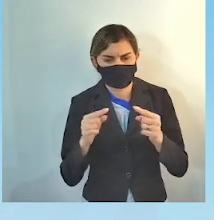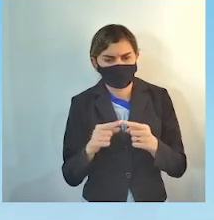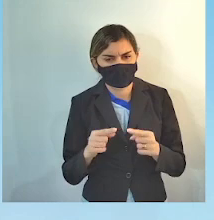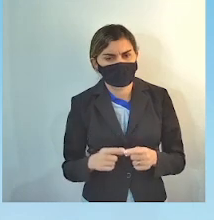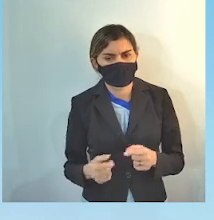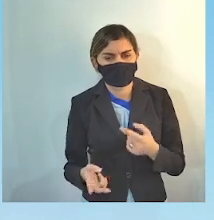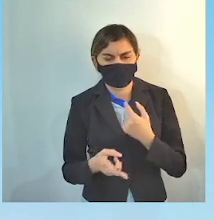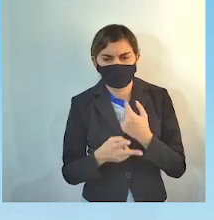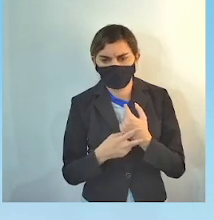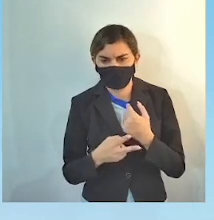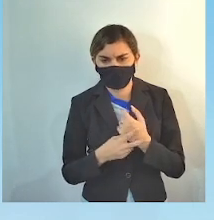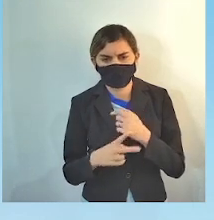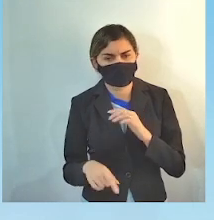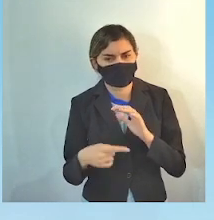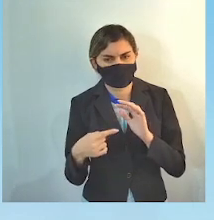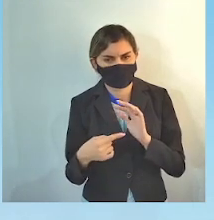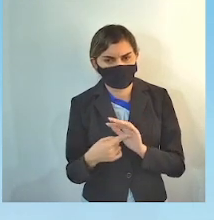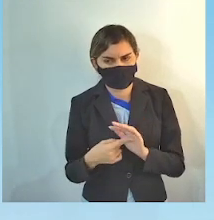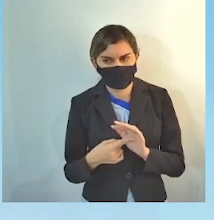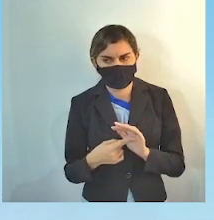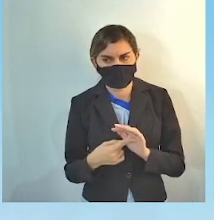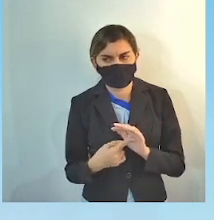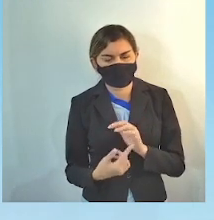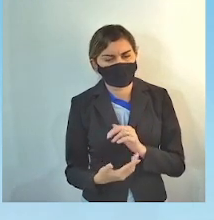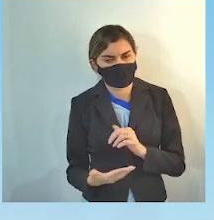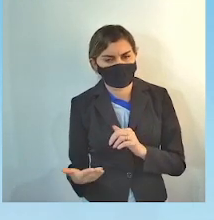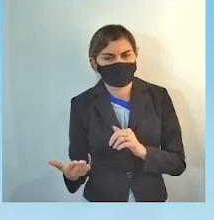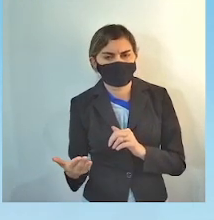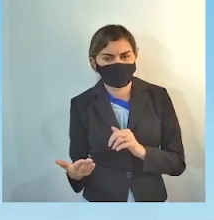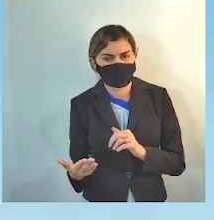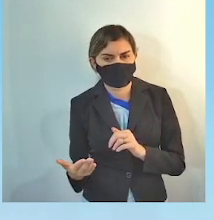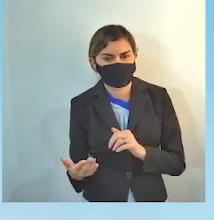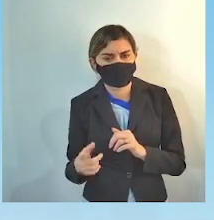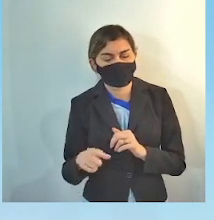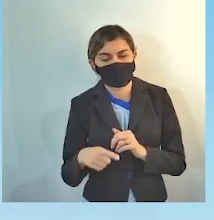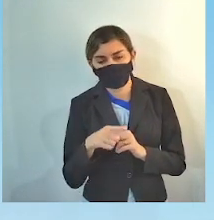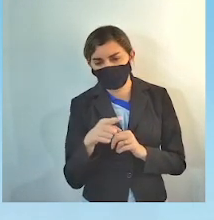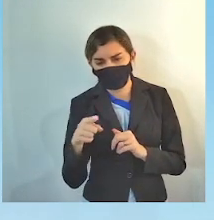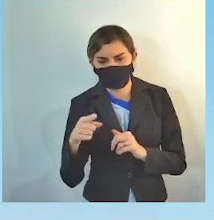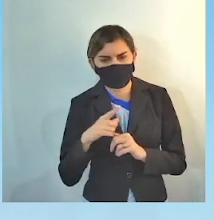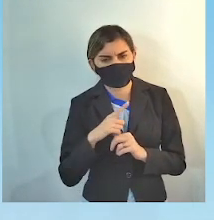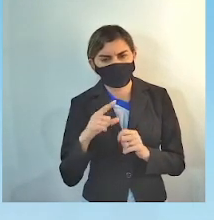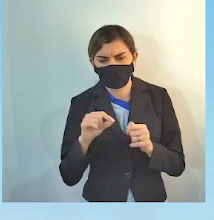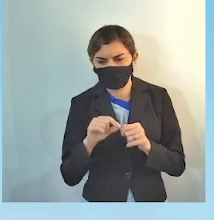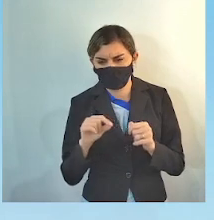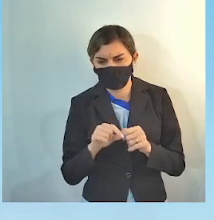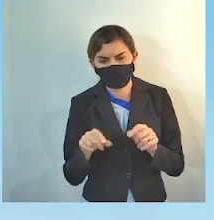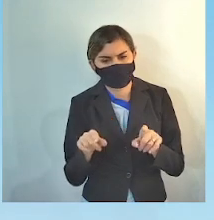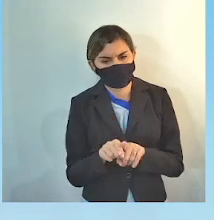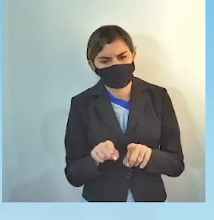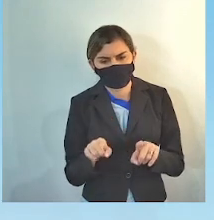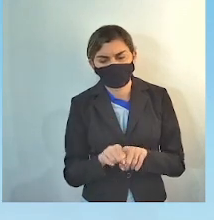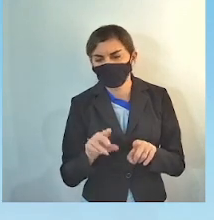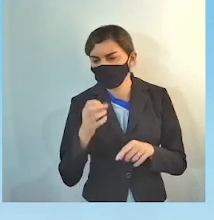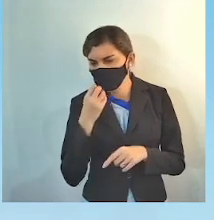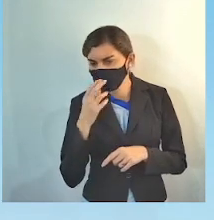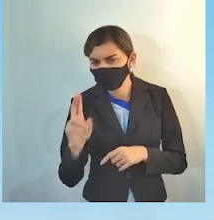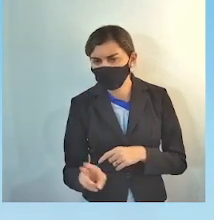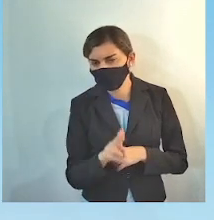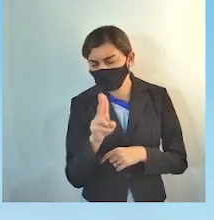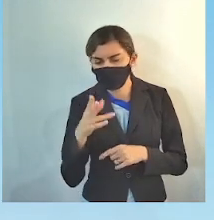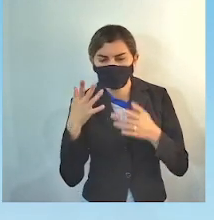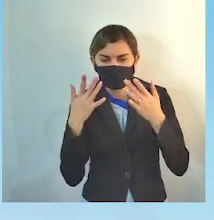o object pronouns, correspondendo aos pronomes oblíquos. Você tem que fazer também ali o bom uso do